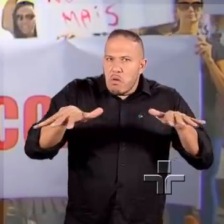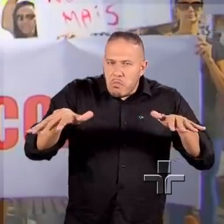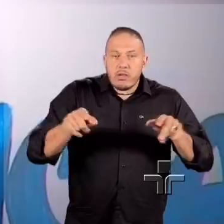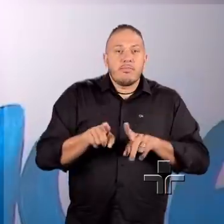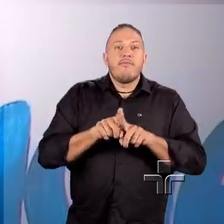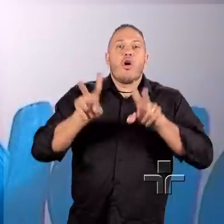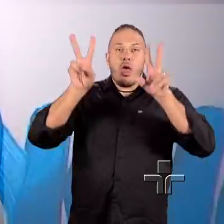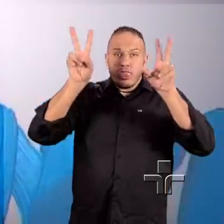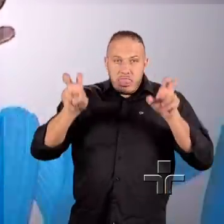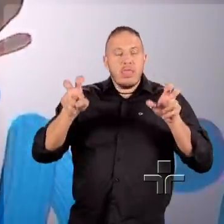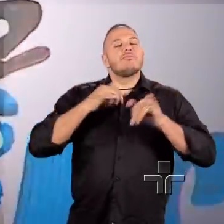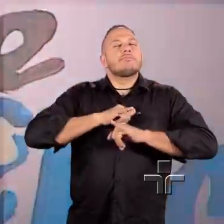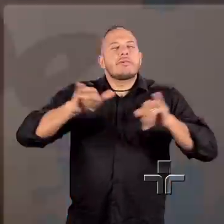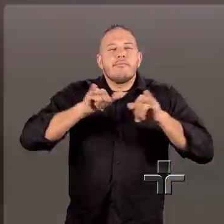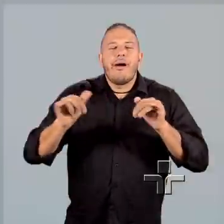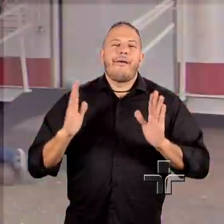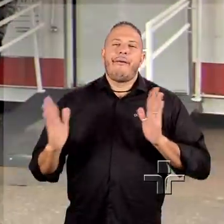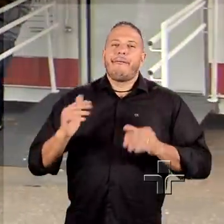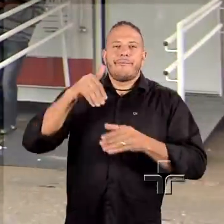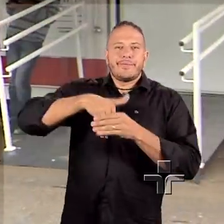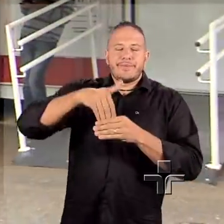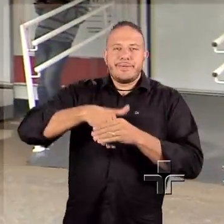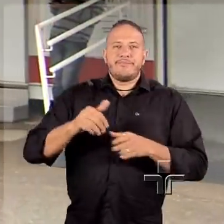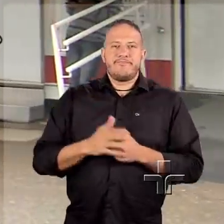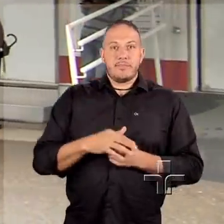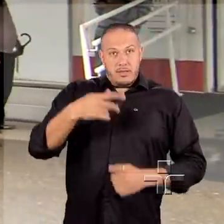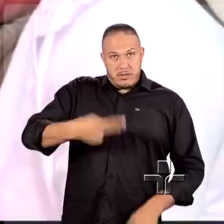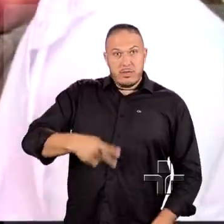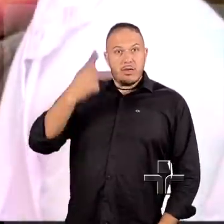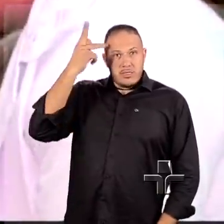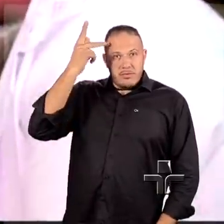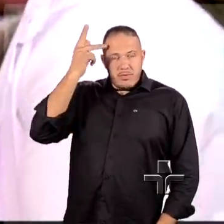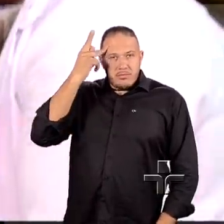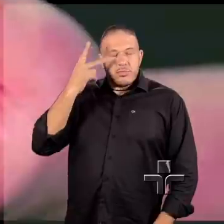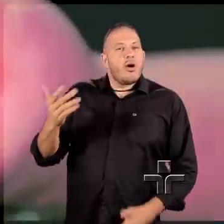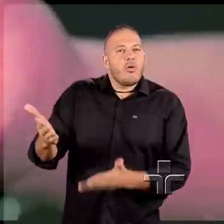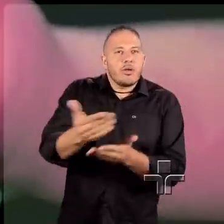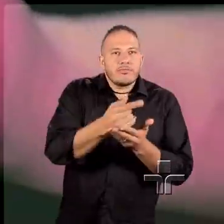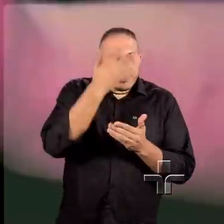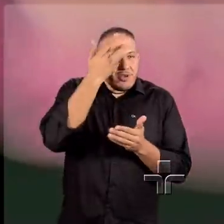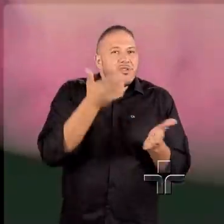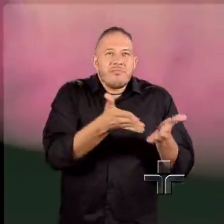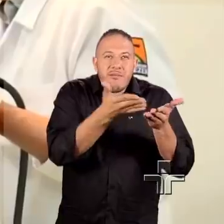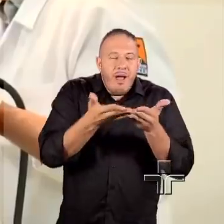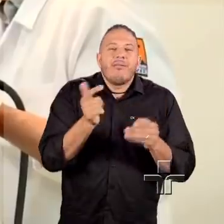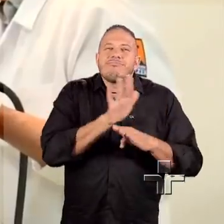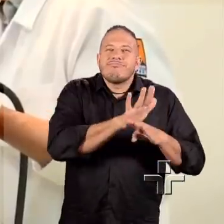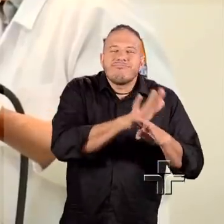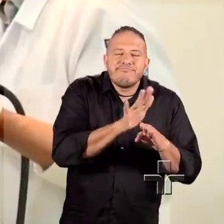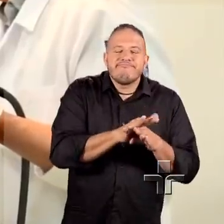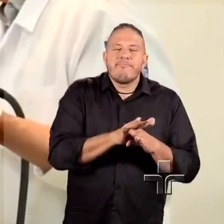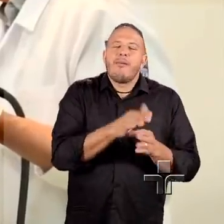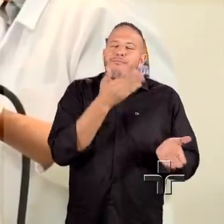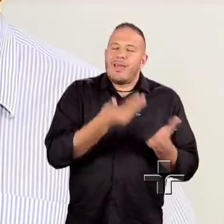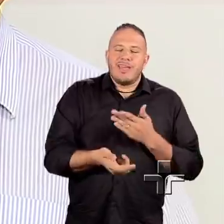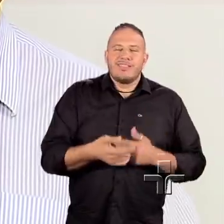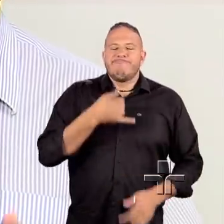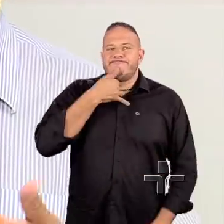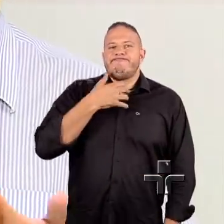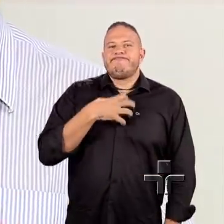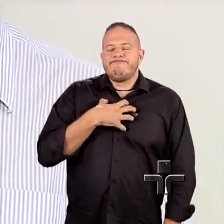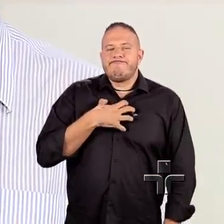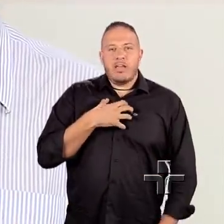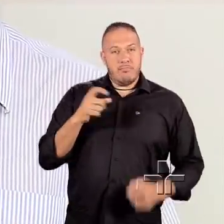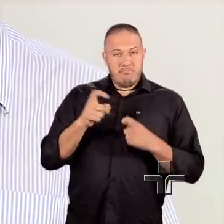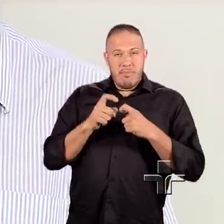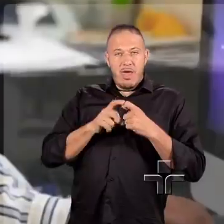tema das campanhas eleitorais. Em São Paulo, o acolhimento aos mais necessitados sofreu uma perda irreparável. O